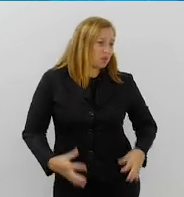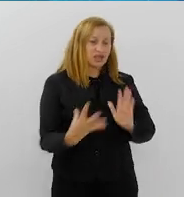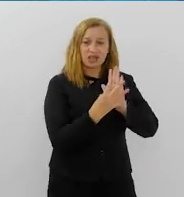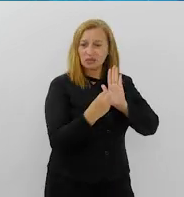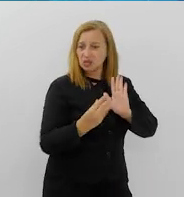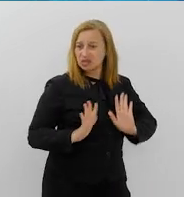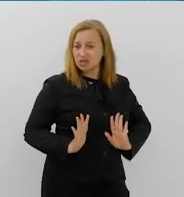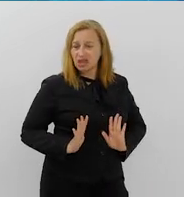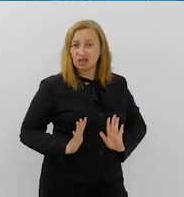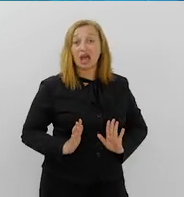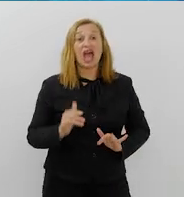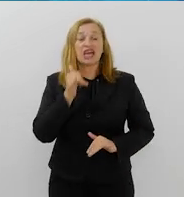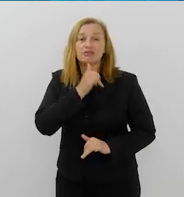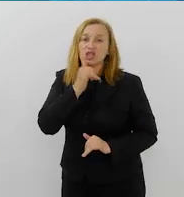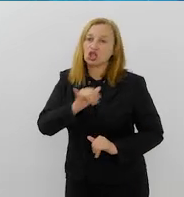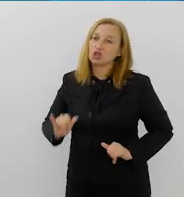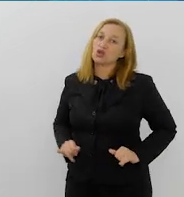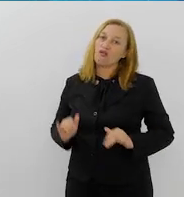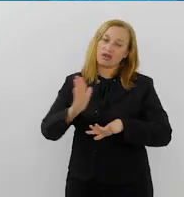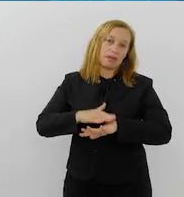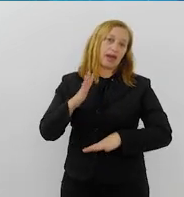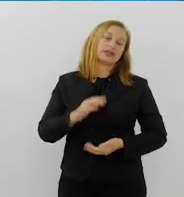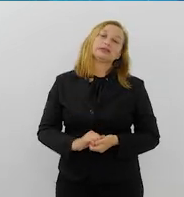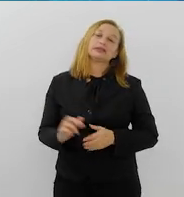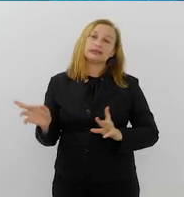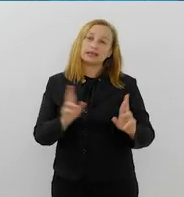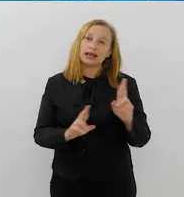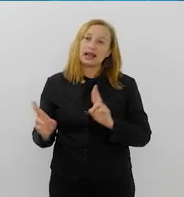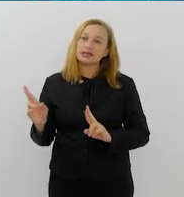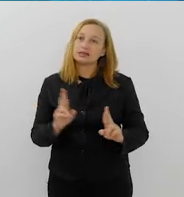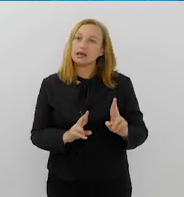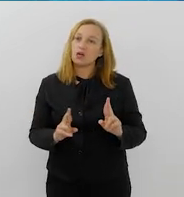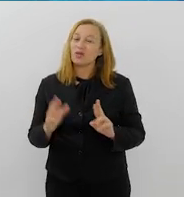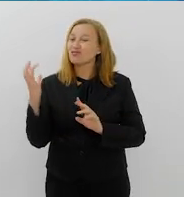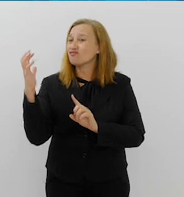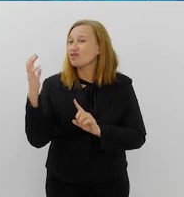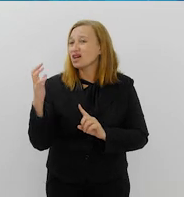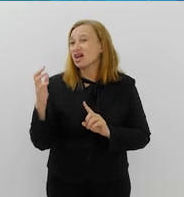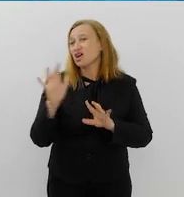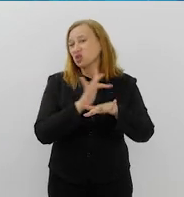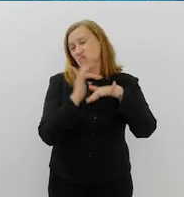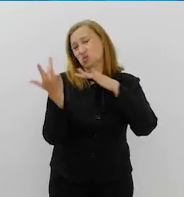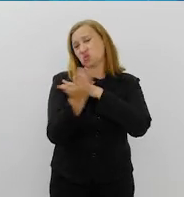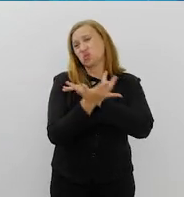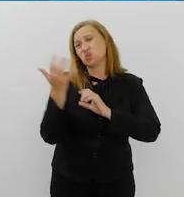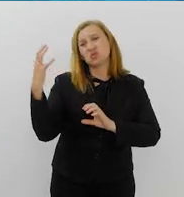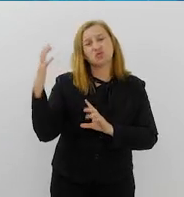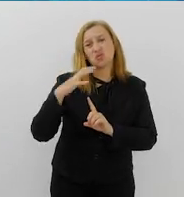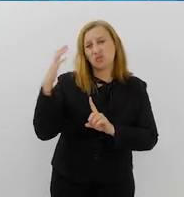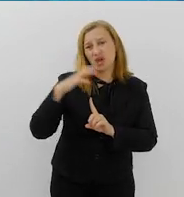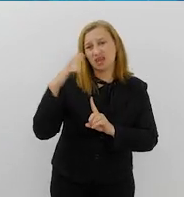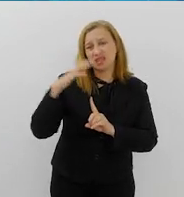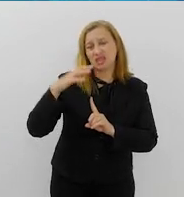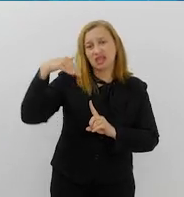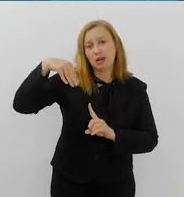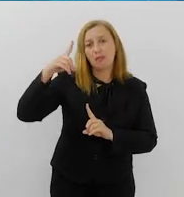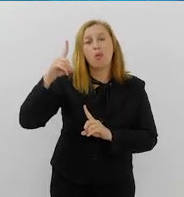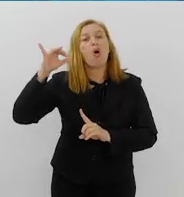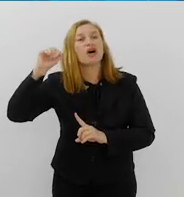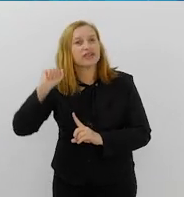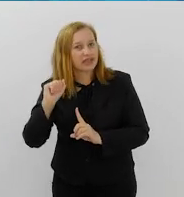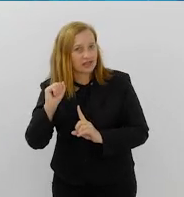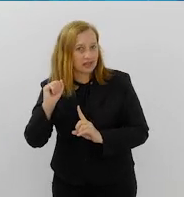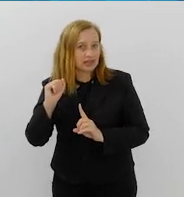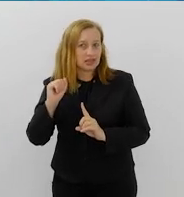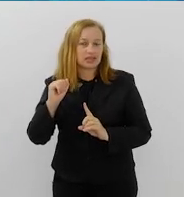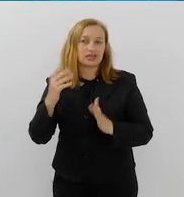meninas sofrem mais em relação às as redes sociais do que os